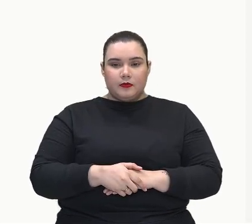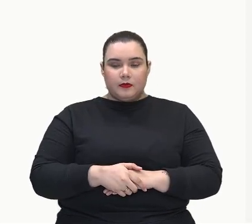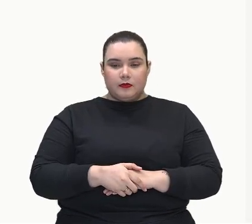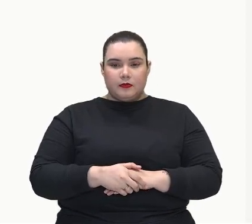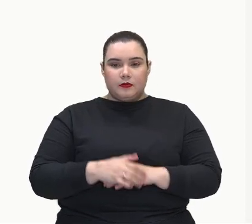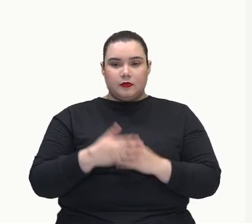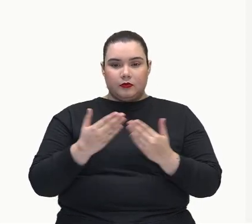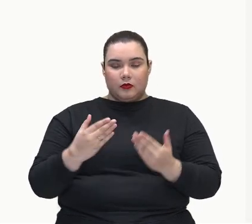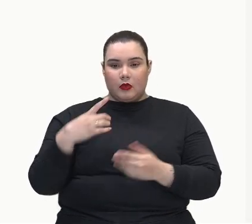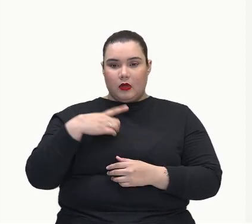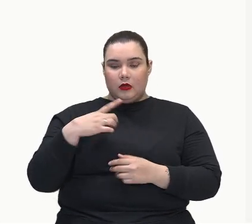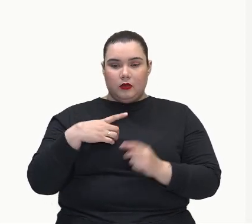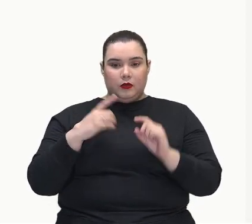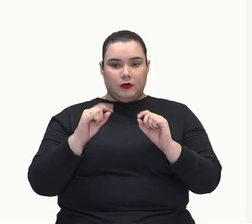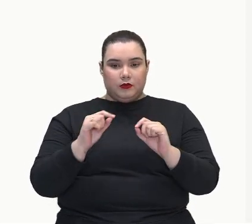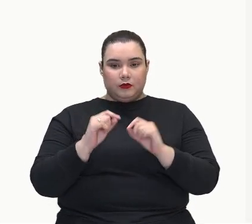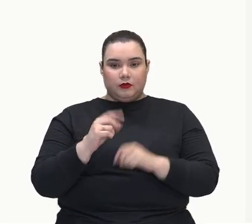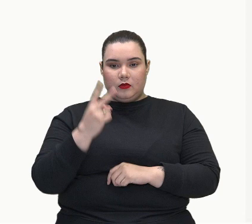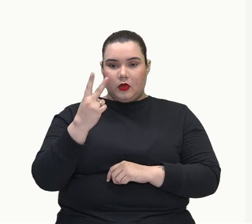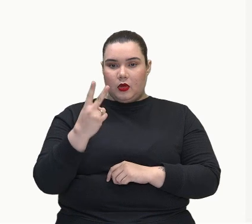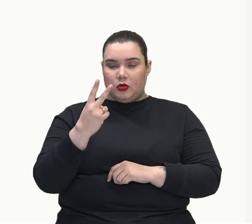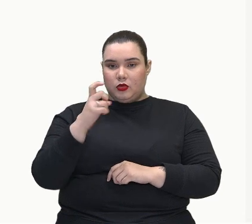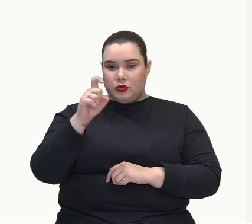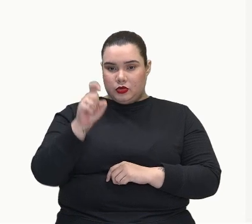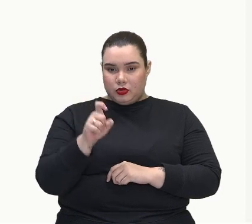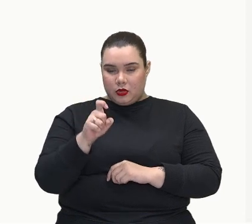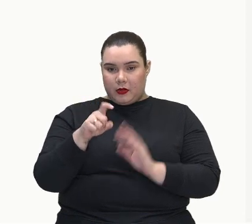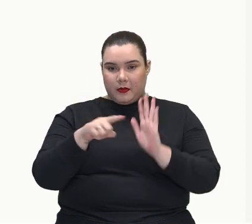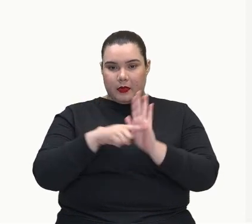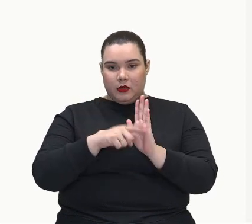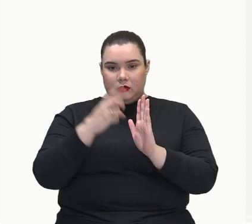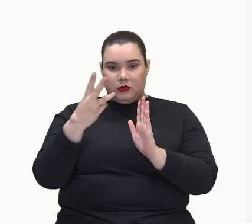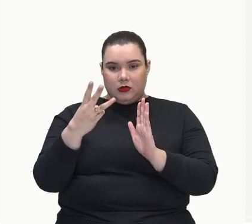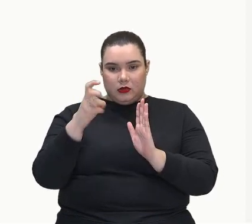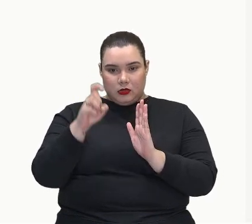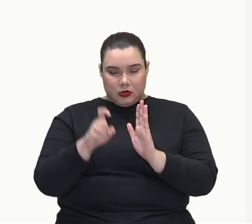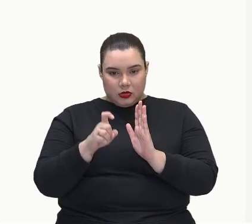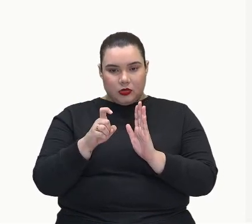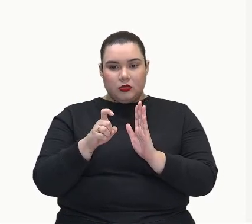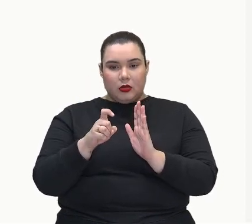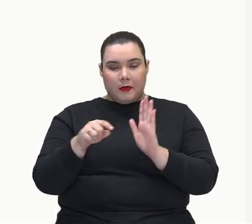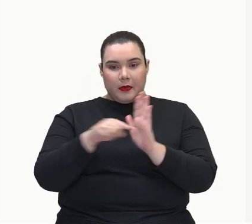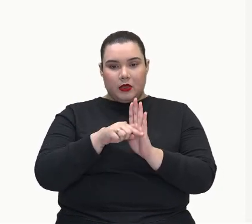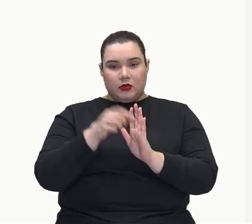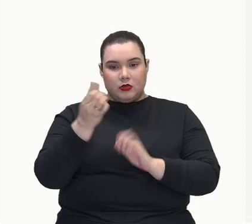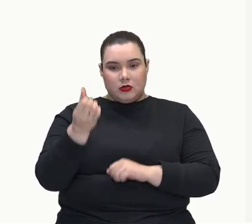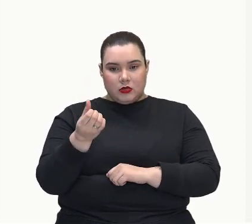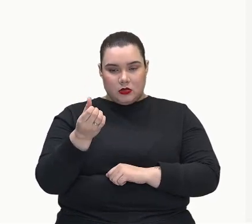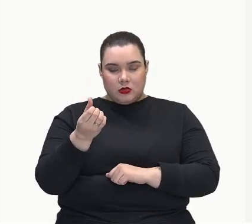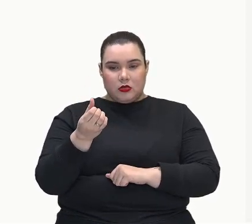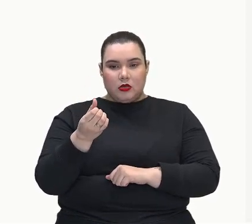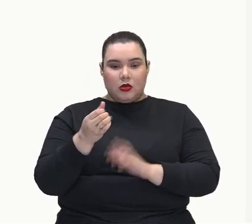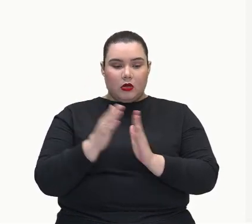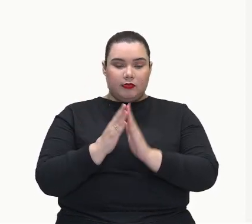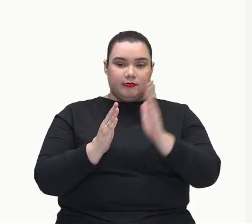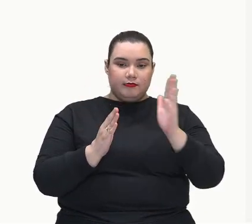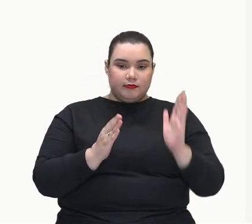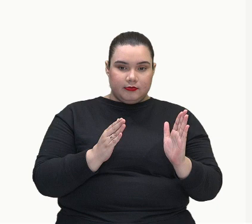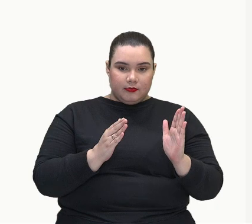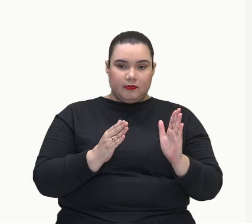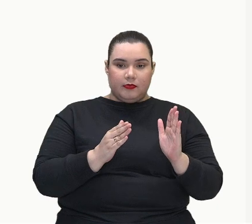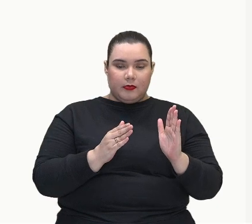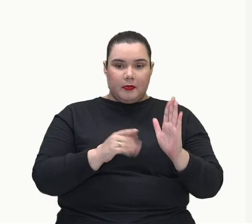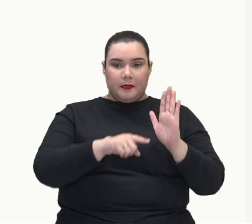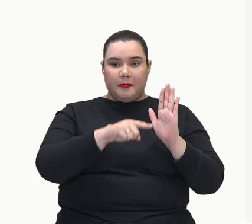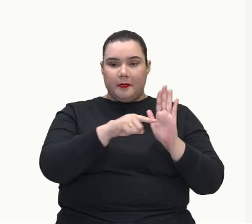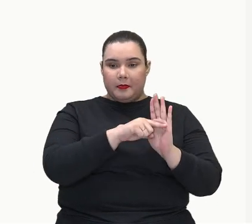A gente ficou com 2x menos 3x menos 6 e aqui no outro lado da